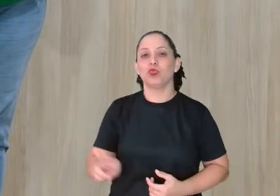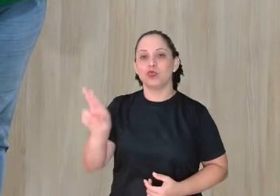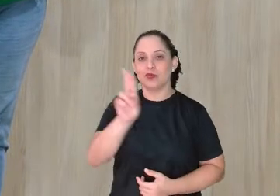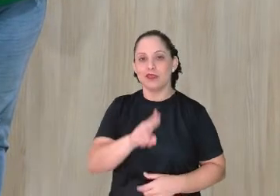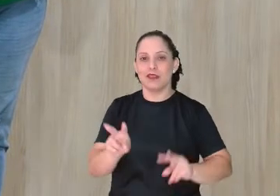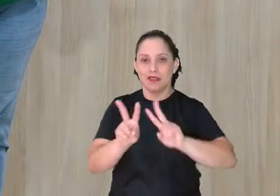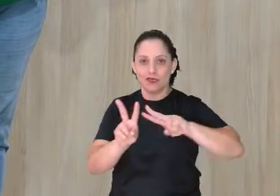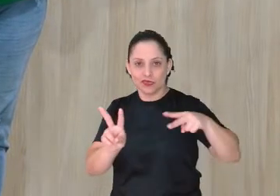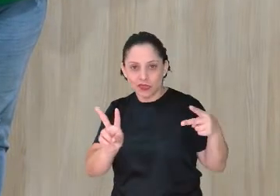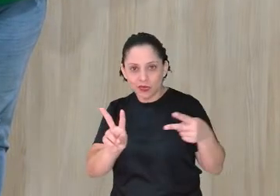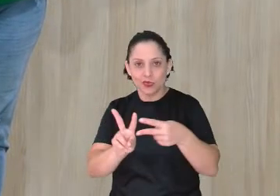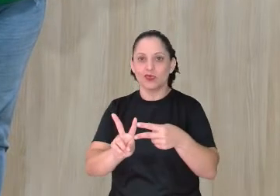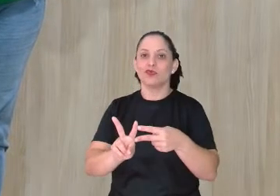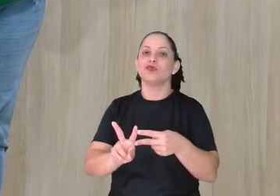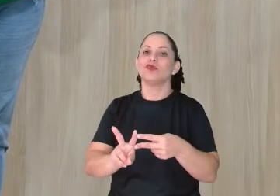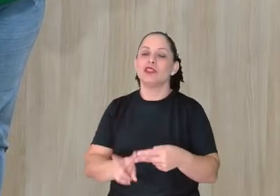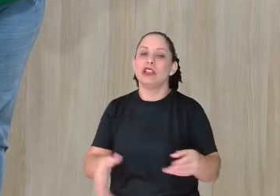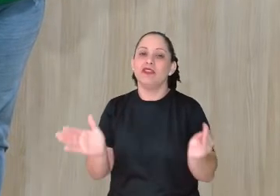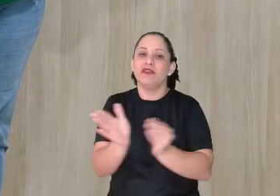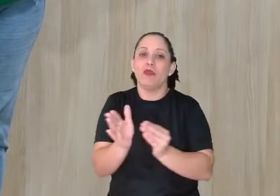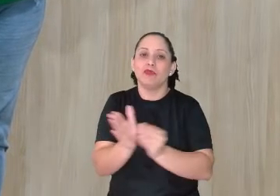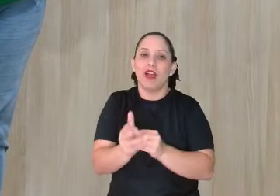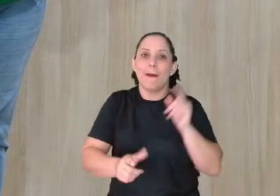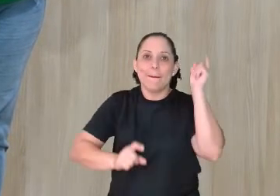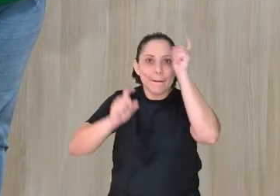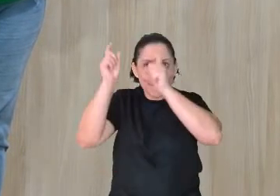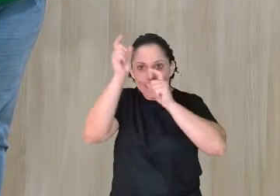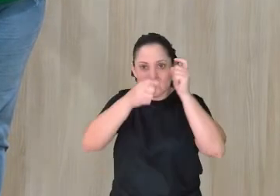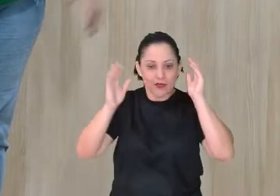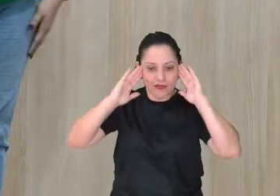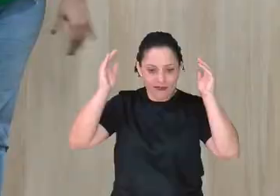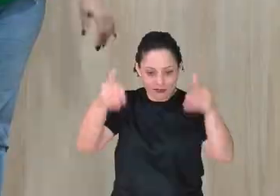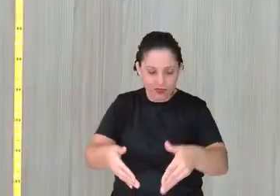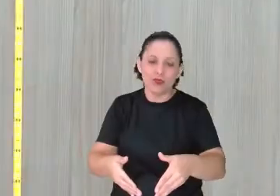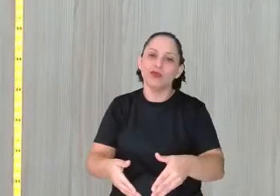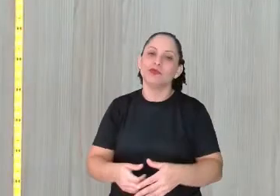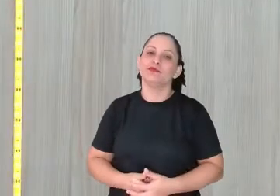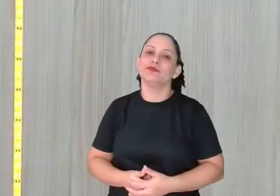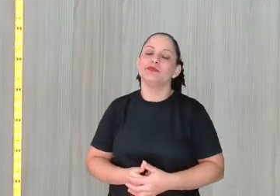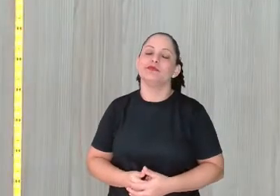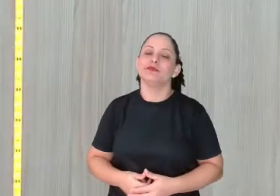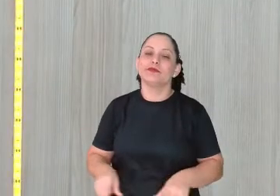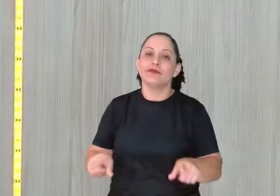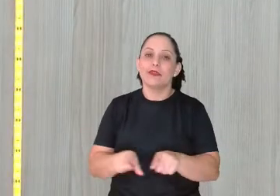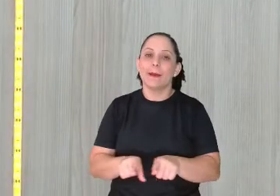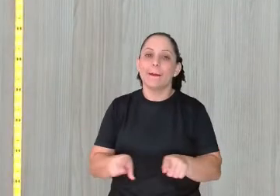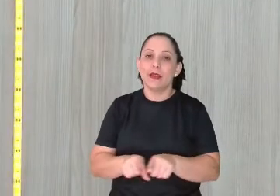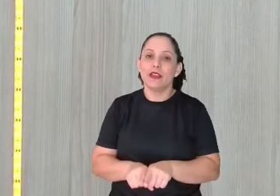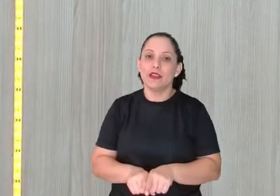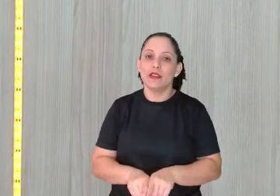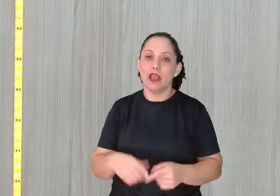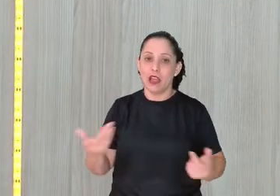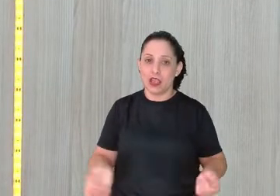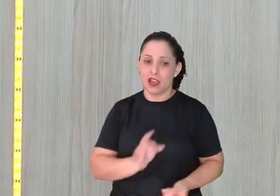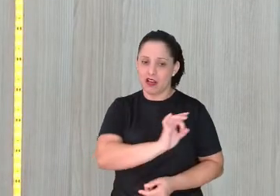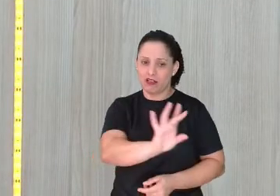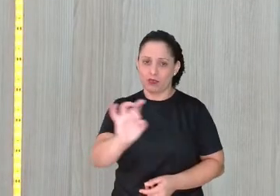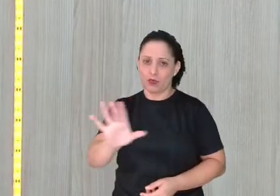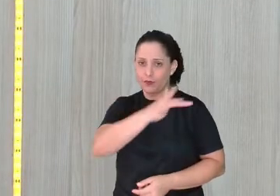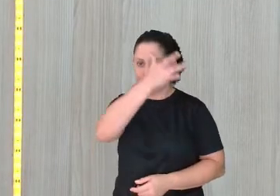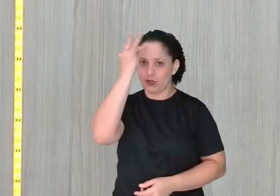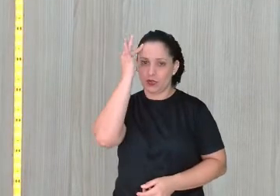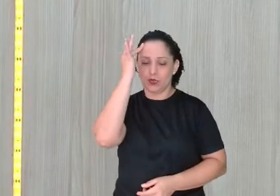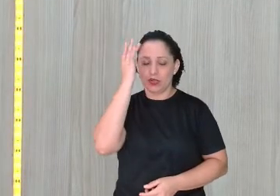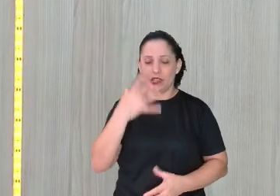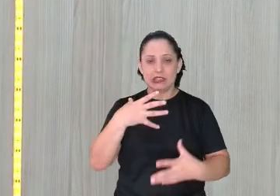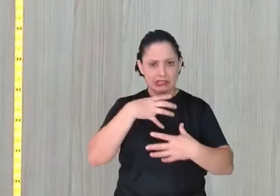se preocupar com essa preservação deles, né? Esgotando, né? E a gente mesmo está se prejudicando com isso tudo,